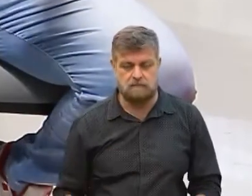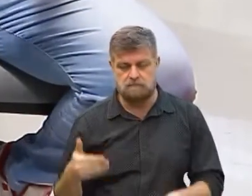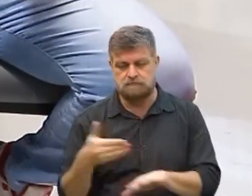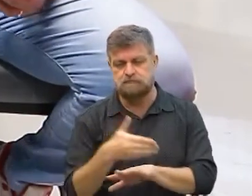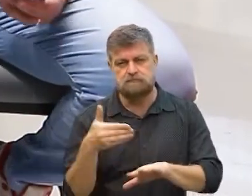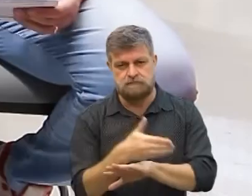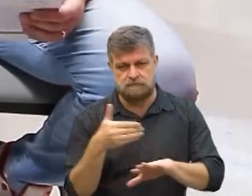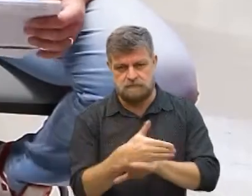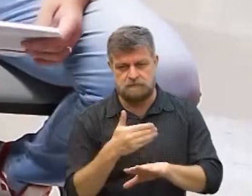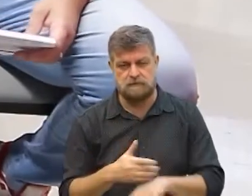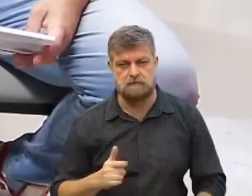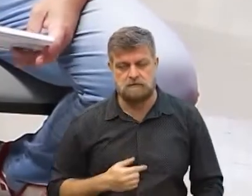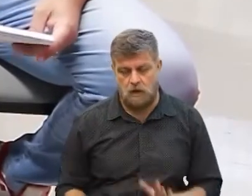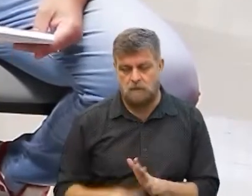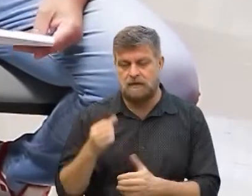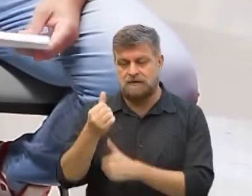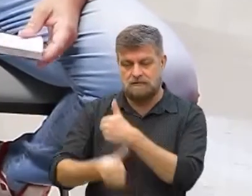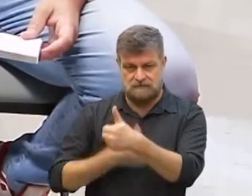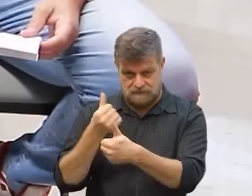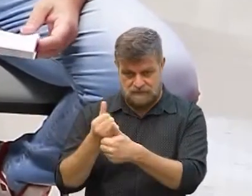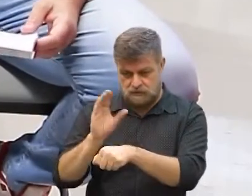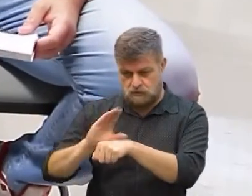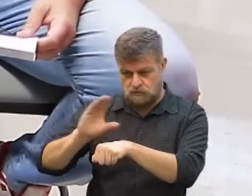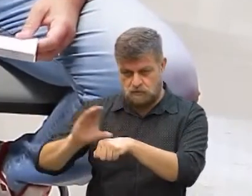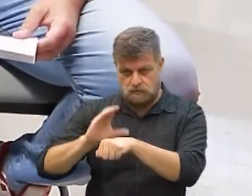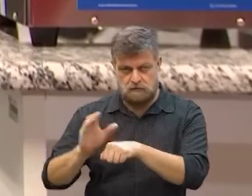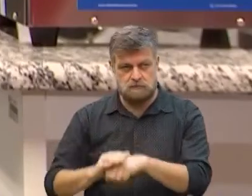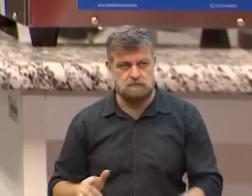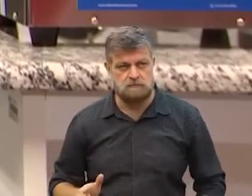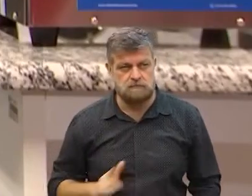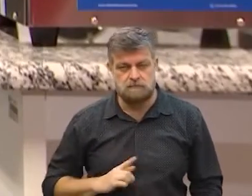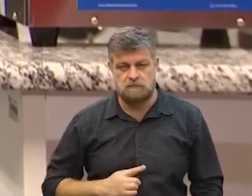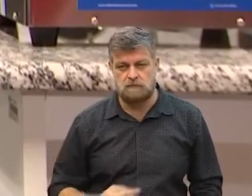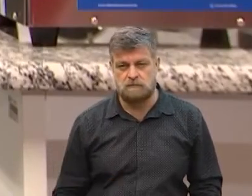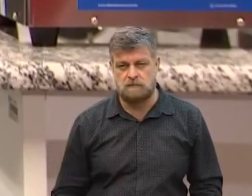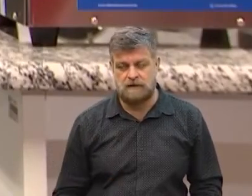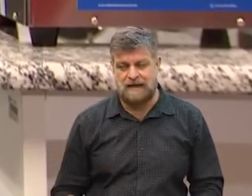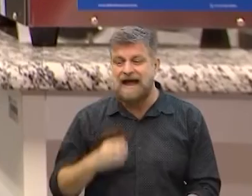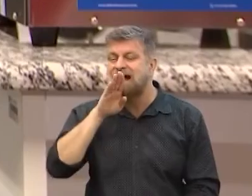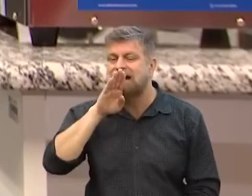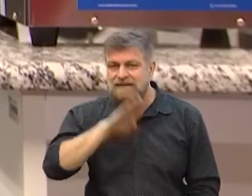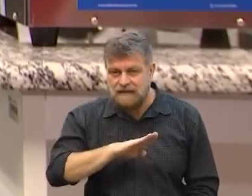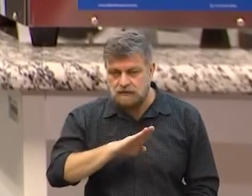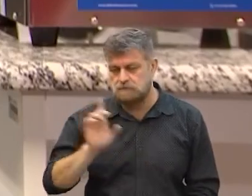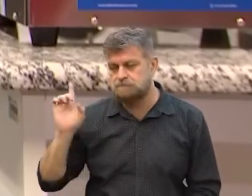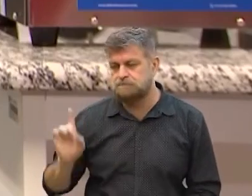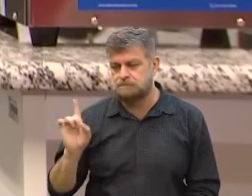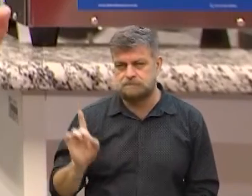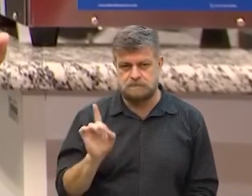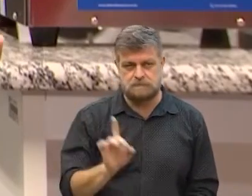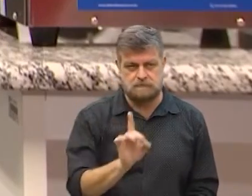daí? Exatamente. No primeiro semestre do curso, eles irão um período da tarde